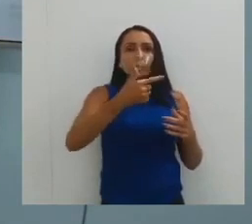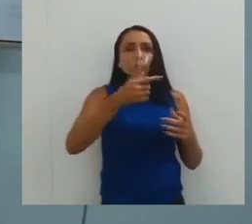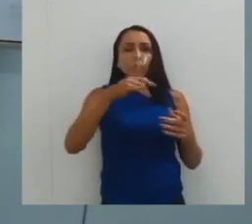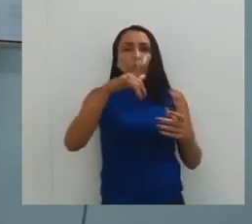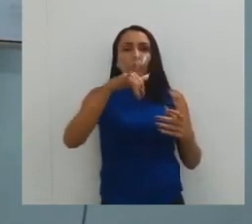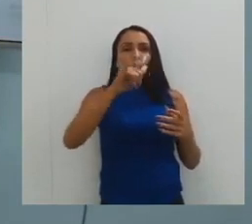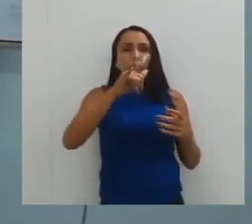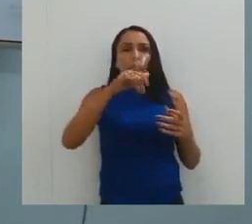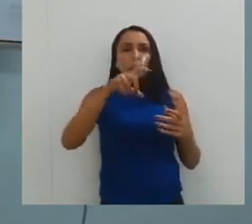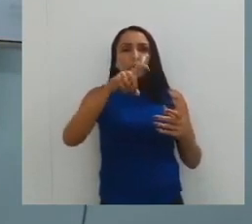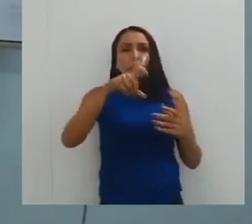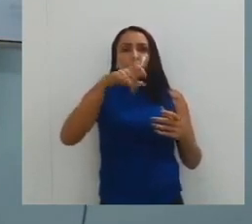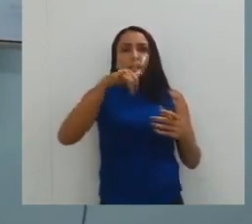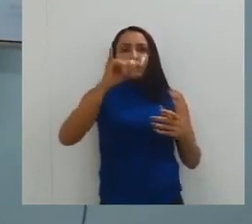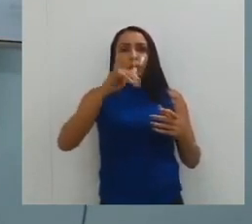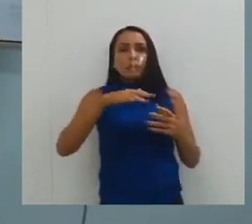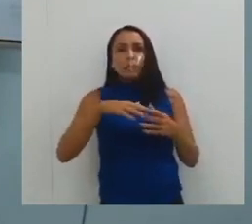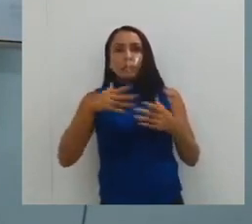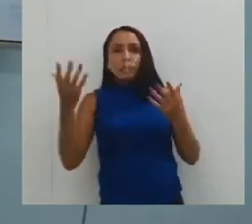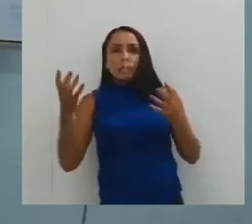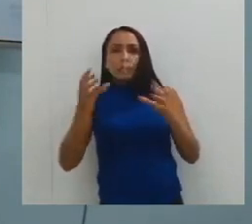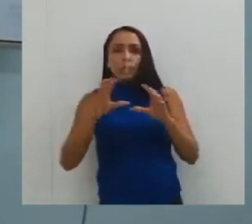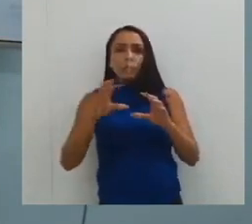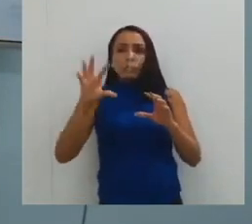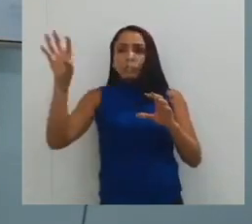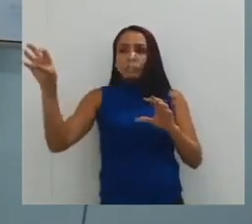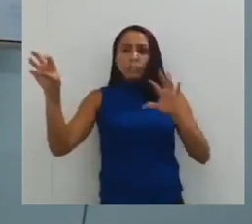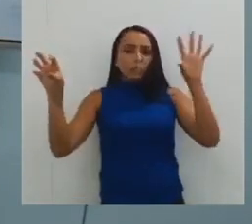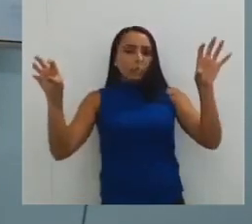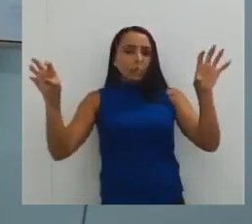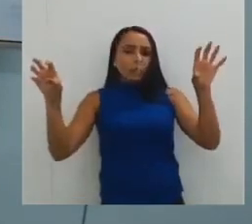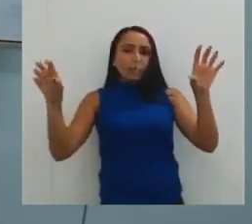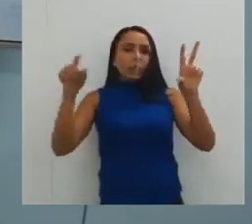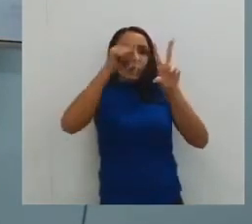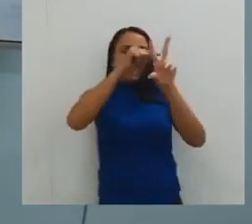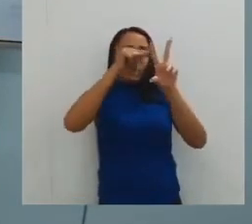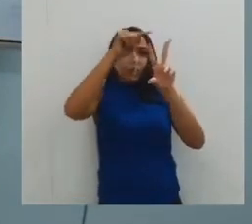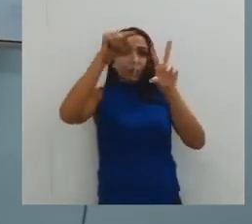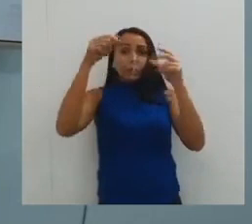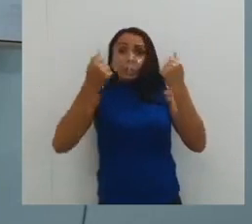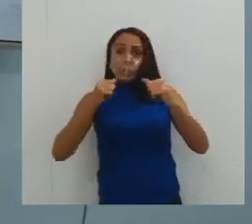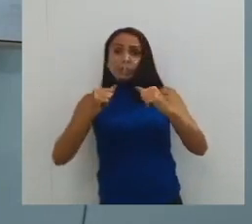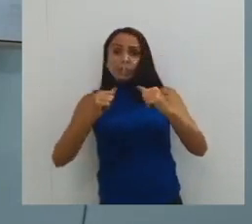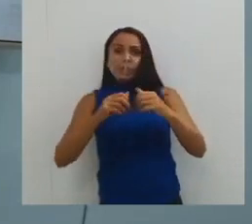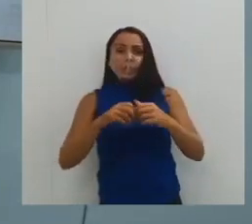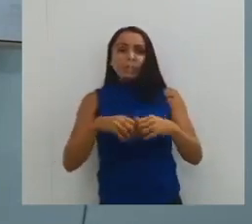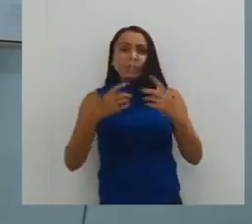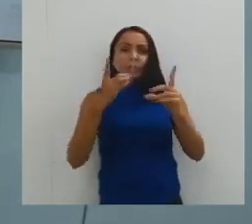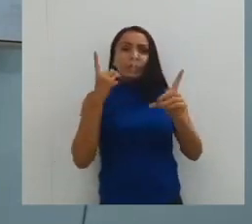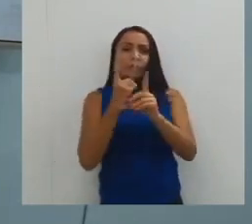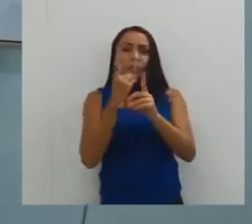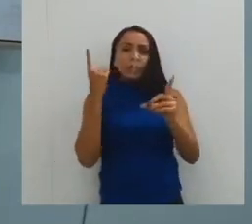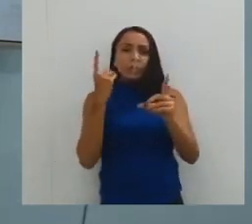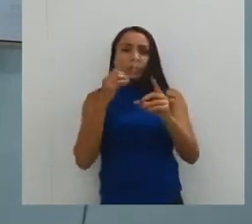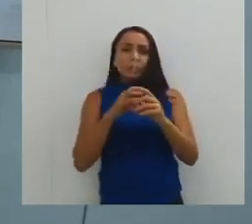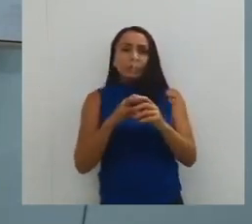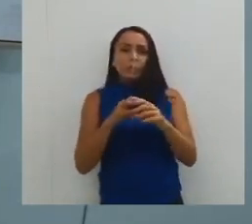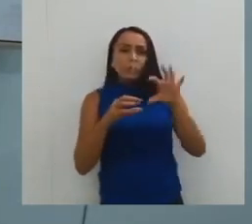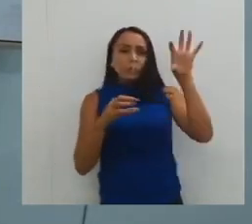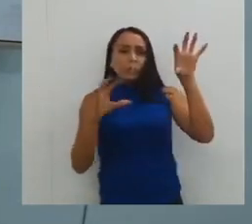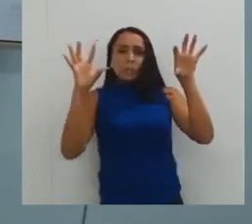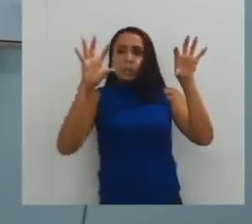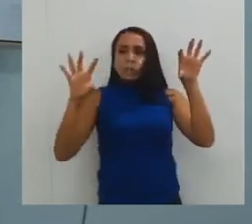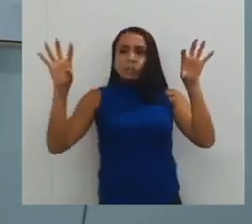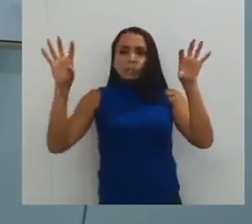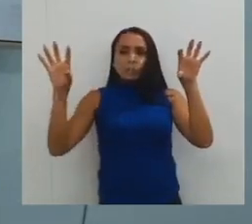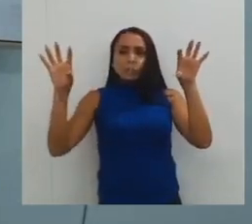segundo. Então vamos tirar a raiz das pontas, beleza? Tirou a raiz das pontas. A gente encontra 2 vezes as pontas para ver